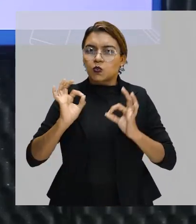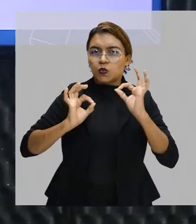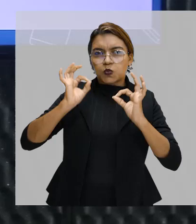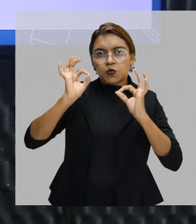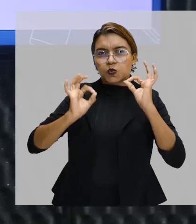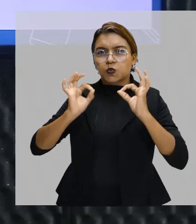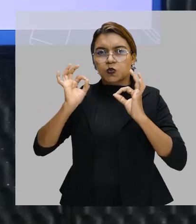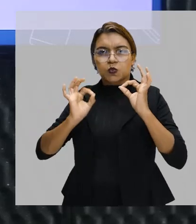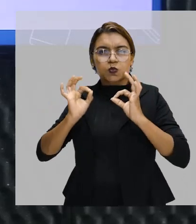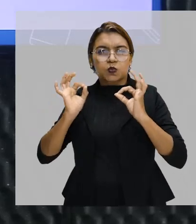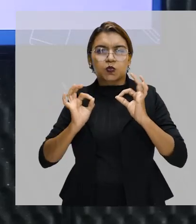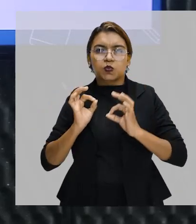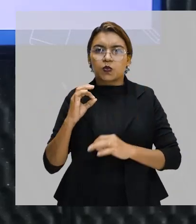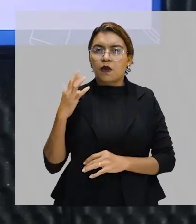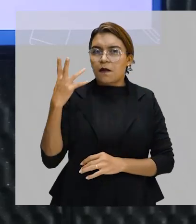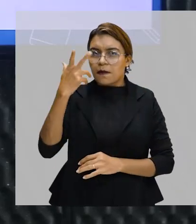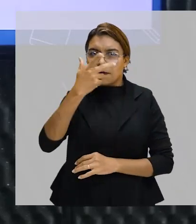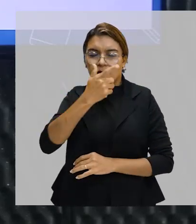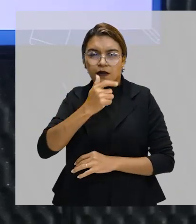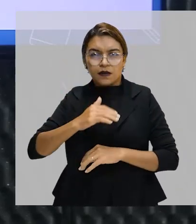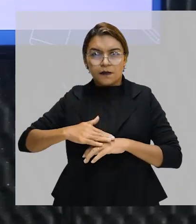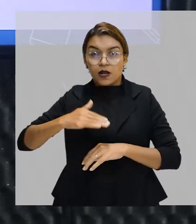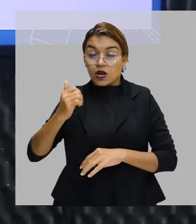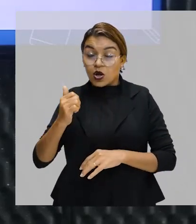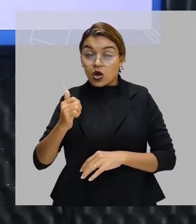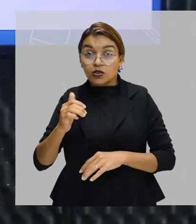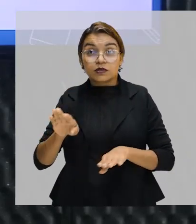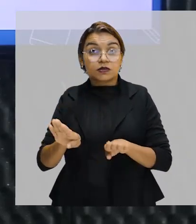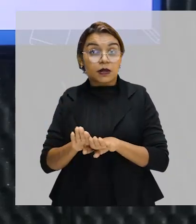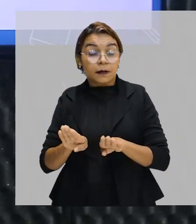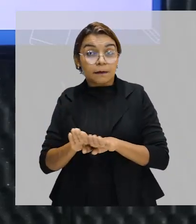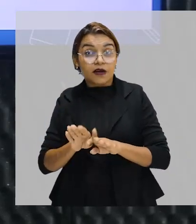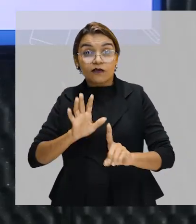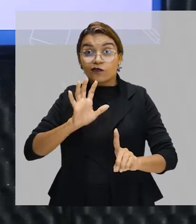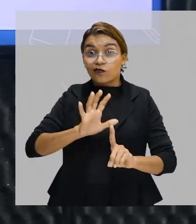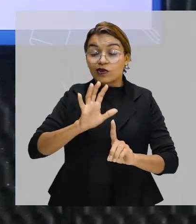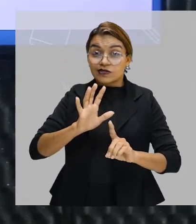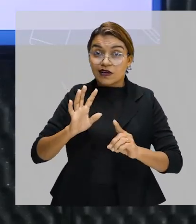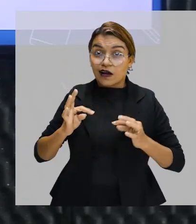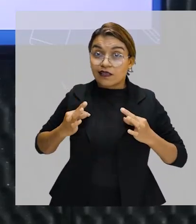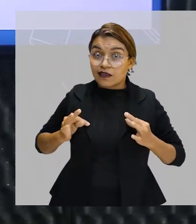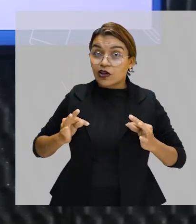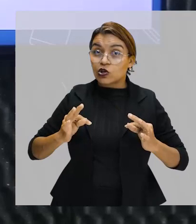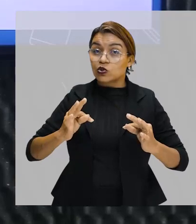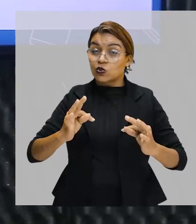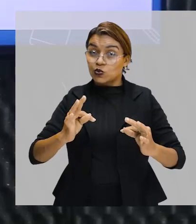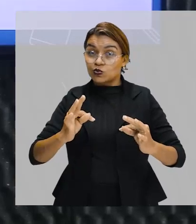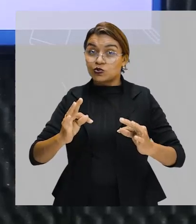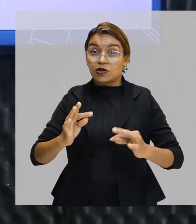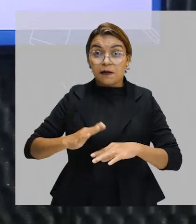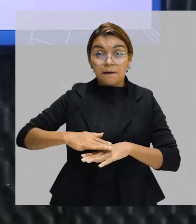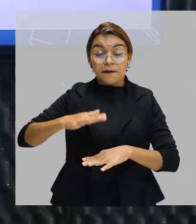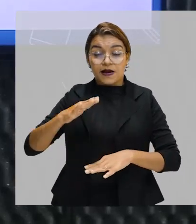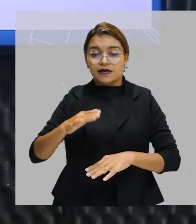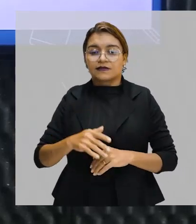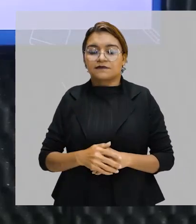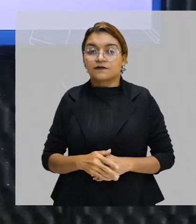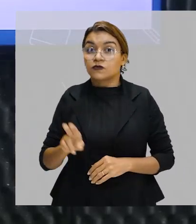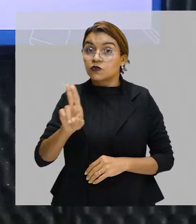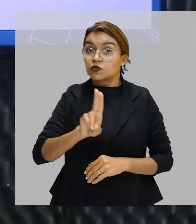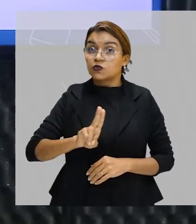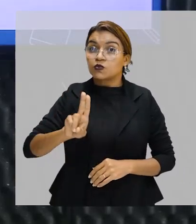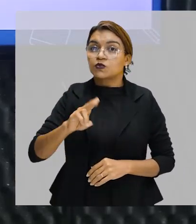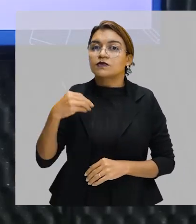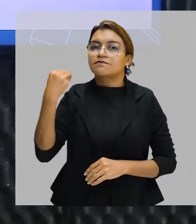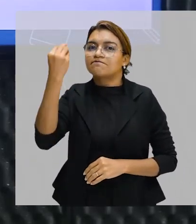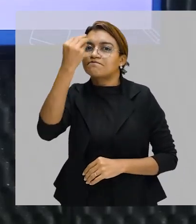maior, o que resultou em tecnologias cada vez mais avançadas para a fabricação dos